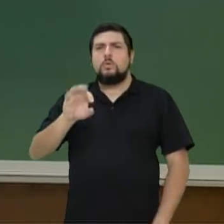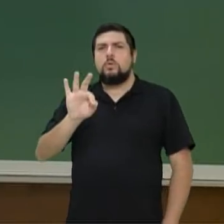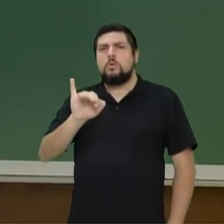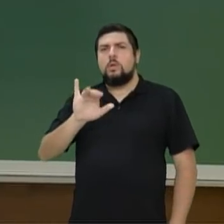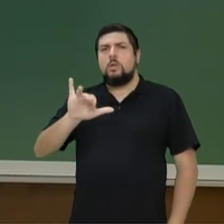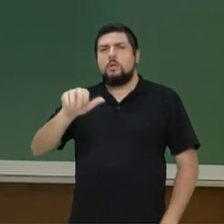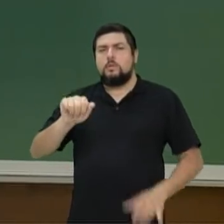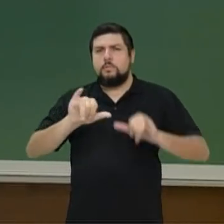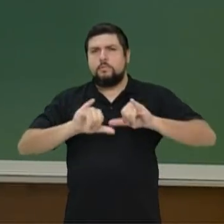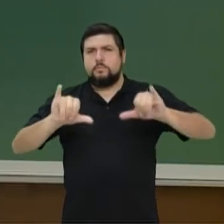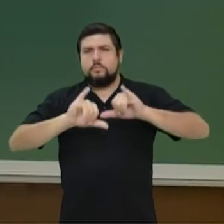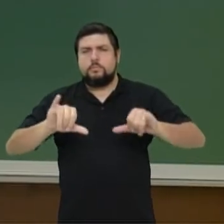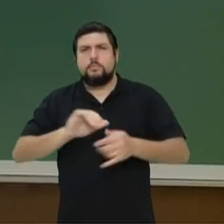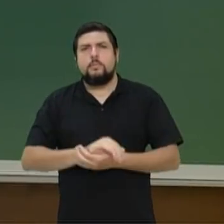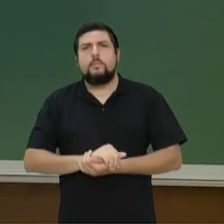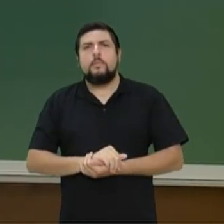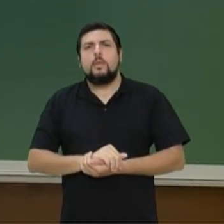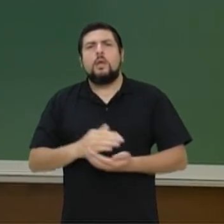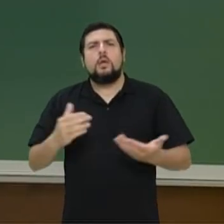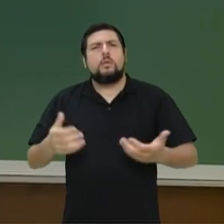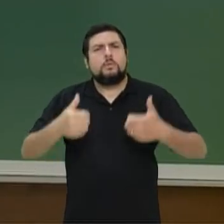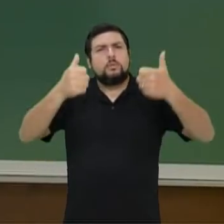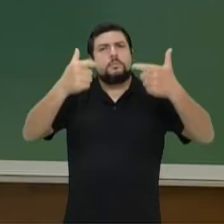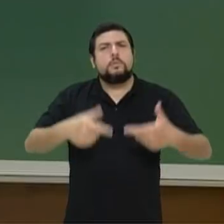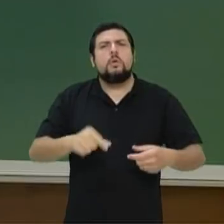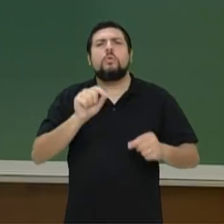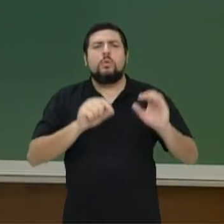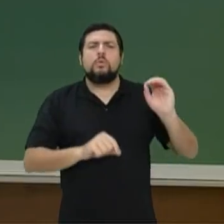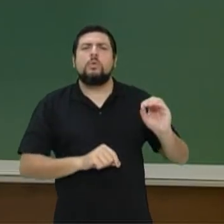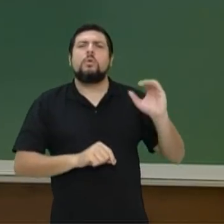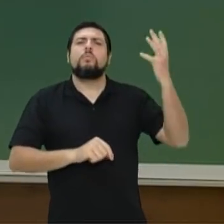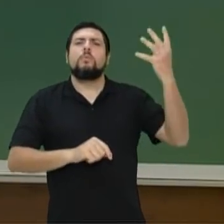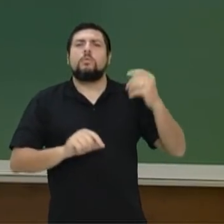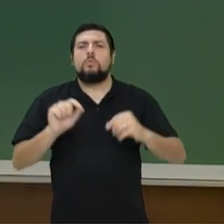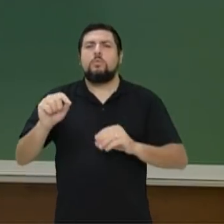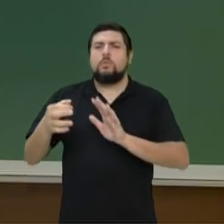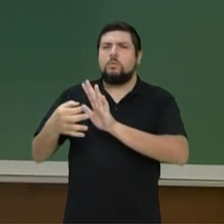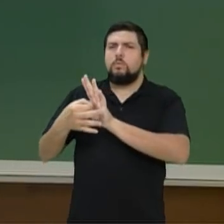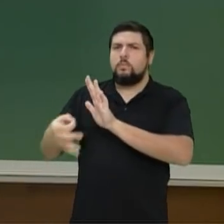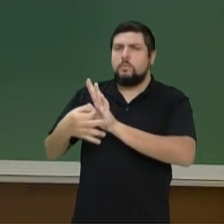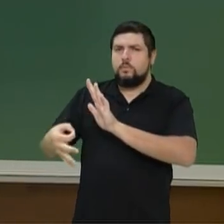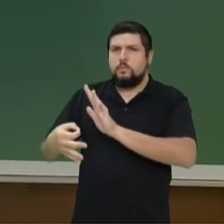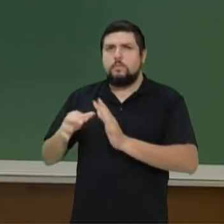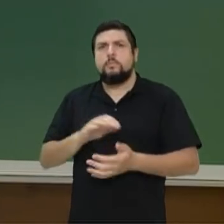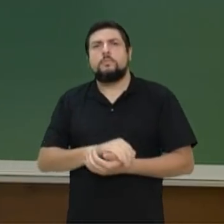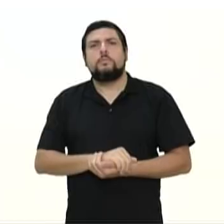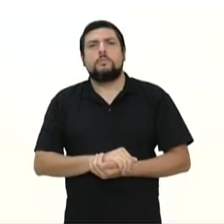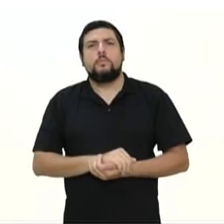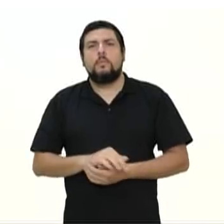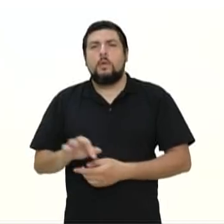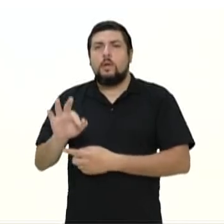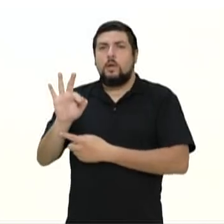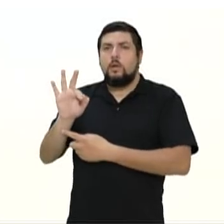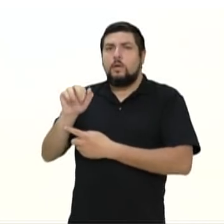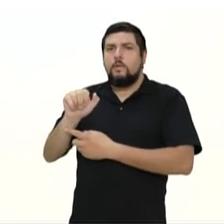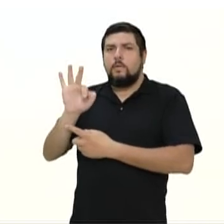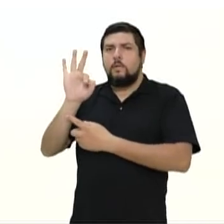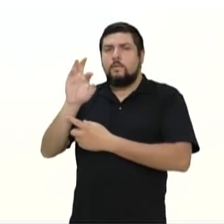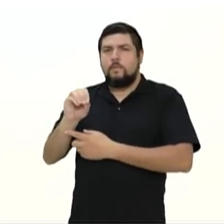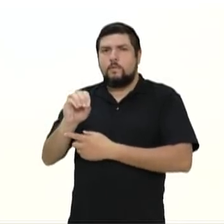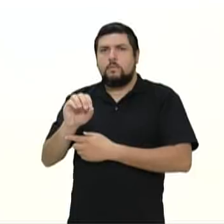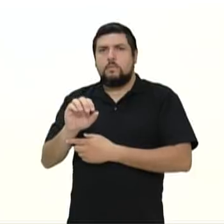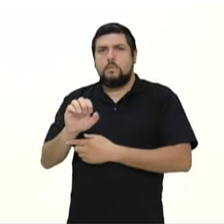vamos retomar um pouquinho o que é fato e o que é opinião, né? Fato são eventos